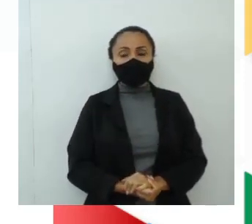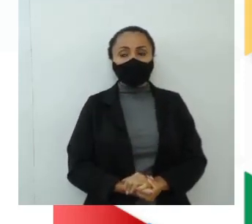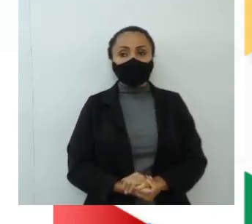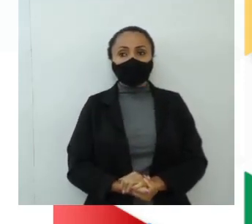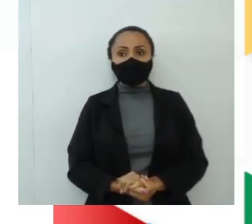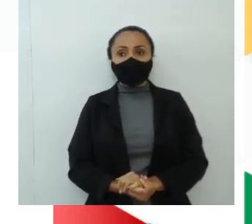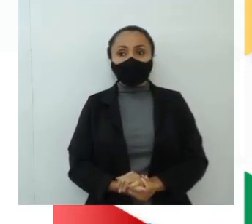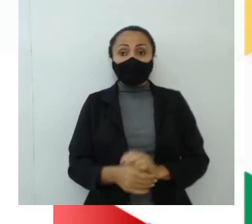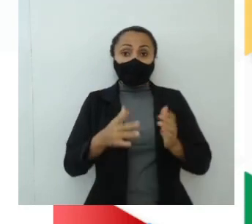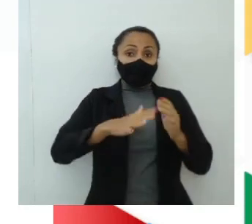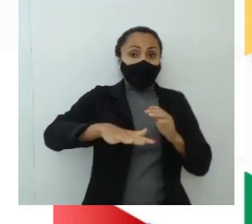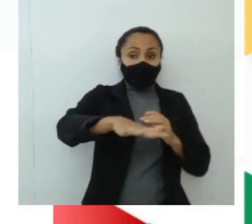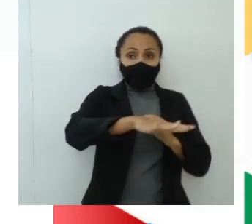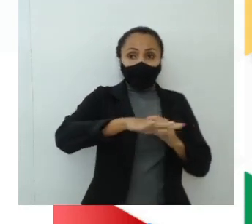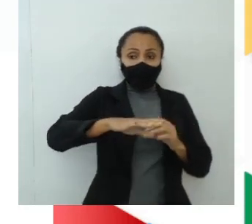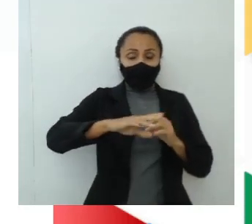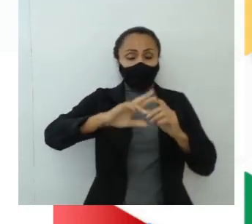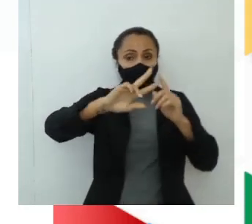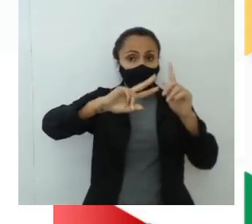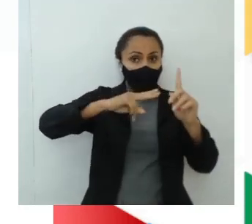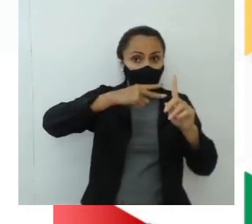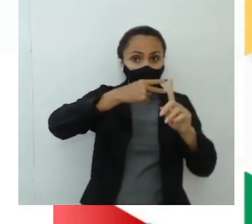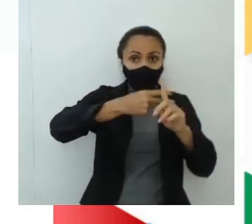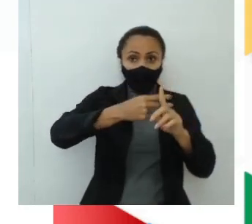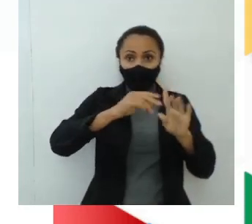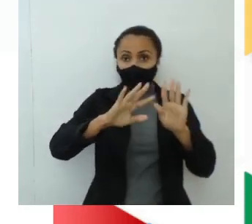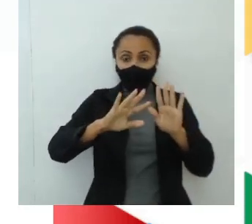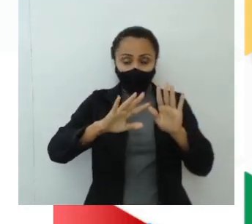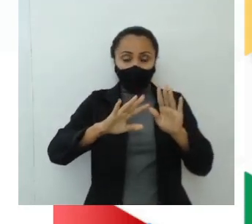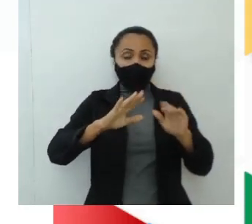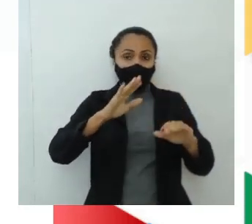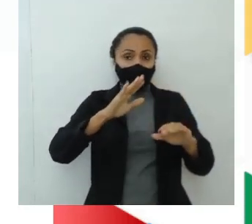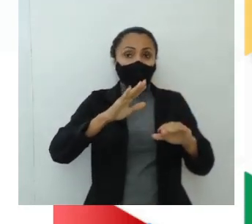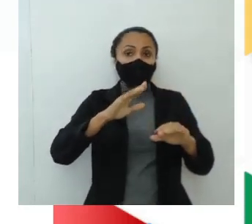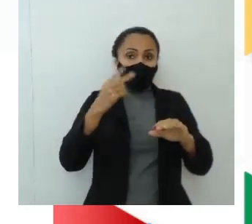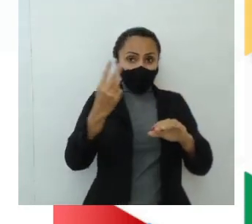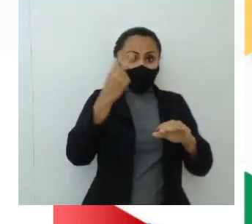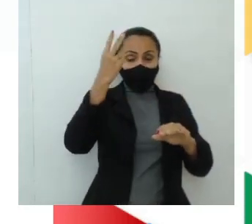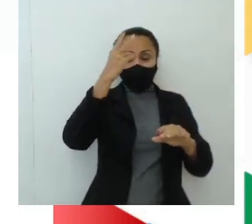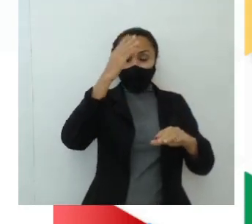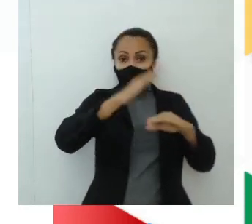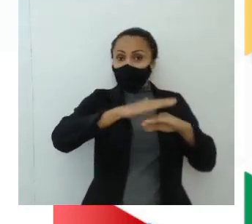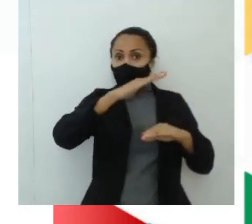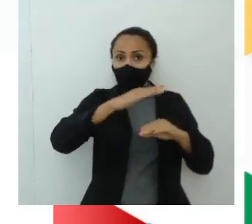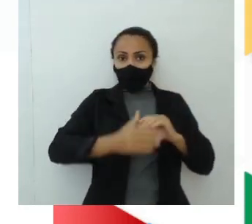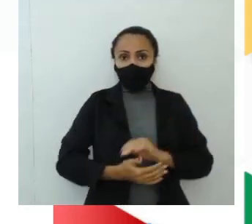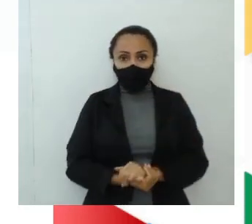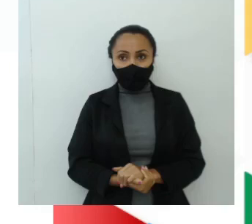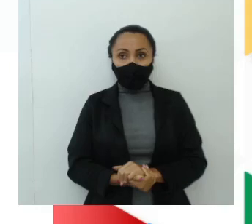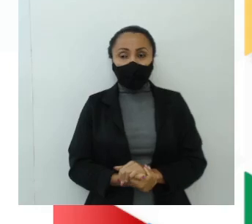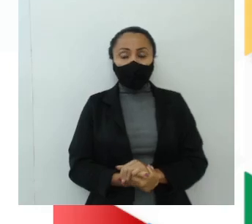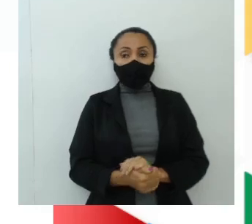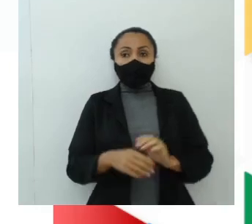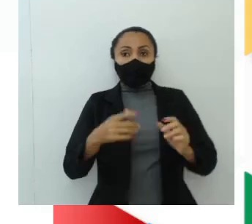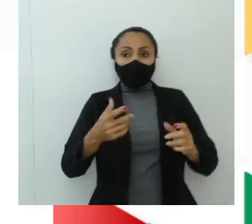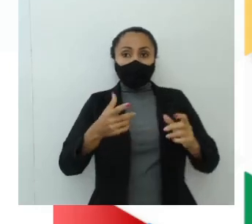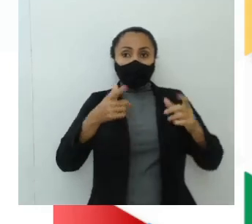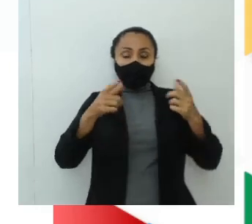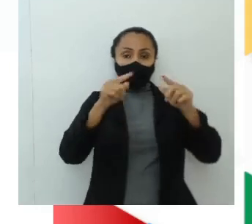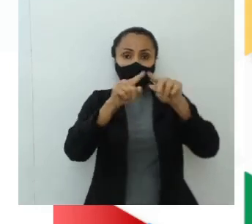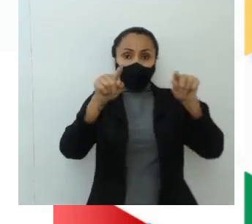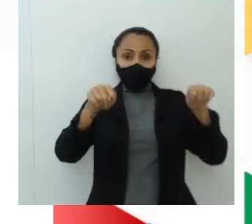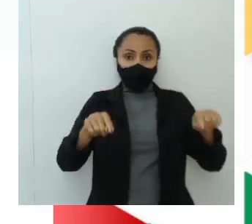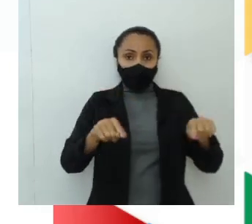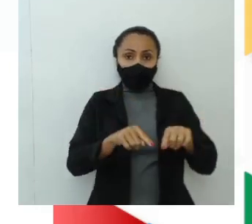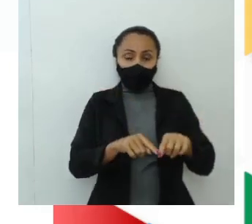vai ver que a área não dobra, ela vai muito mais que o dobro, tá? Nessa transformação feita, a gente chama de ampliação de fator